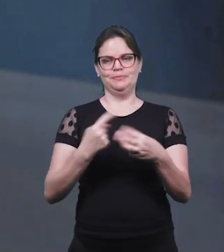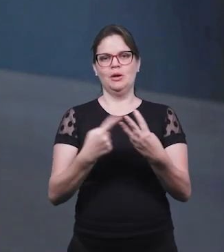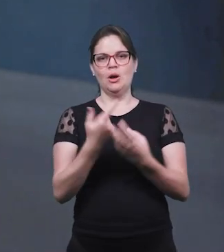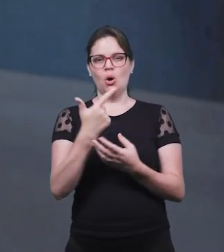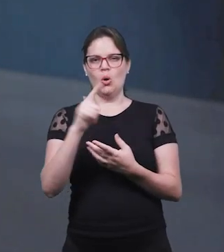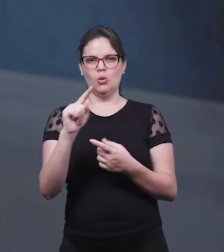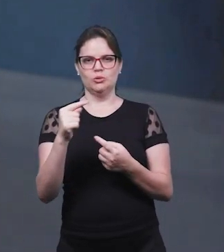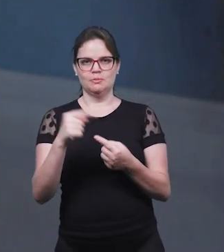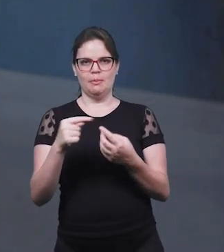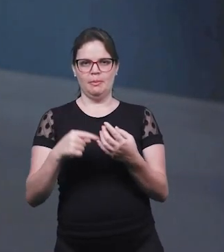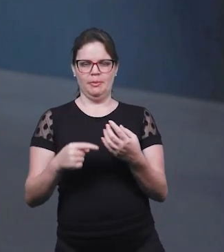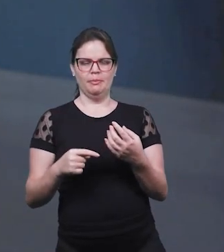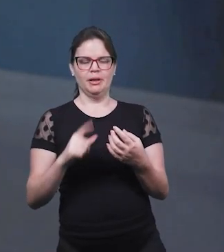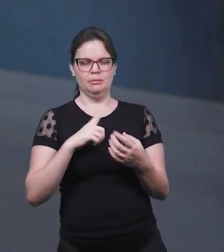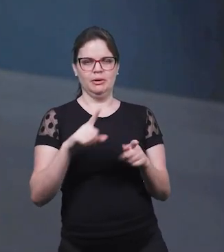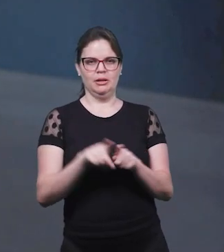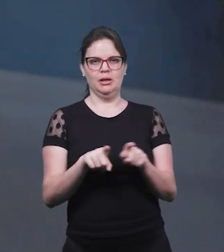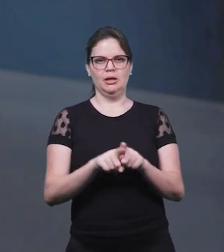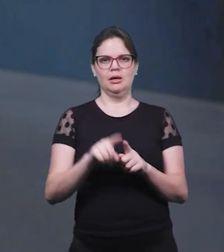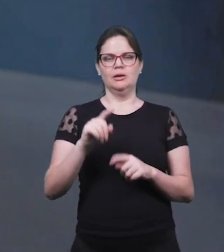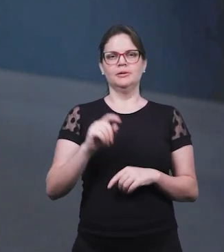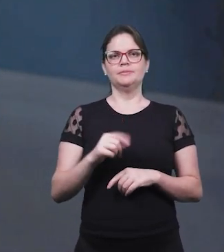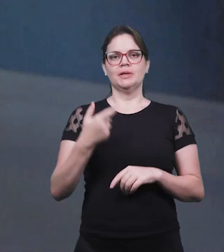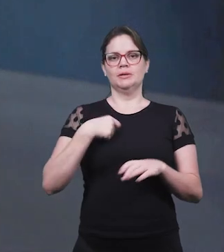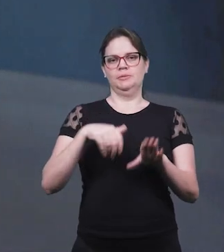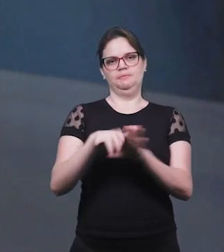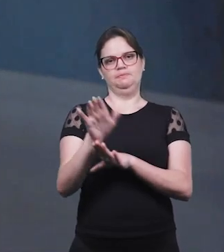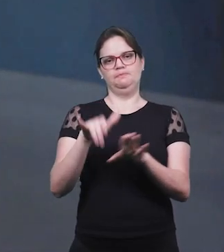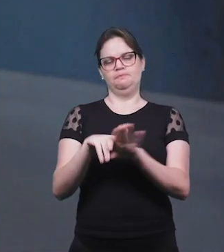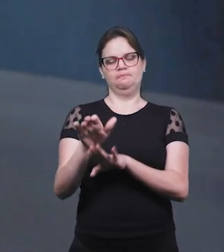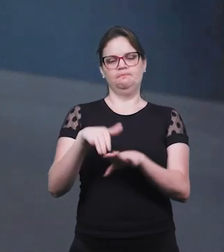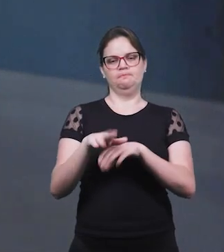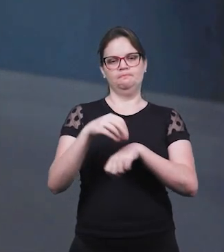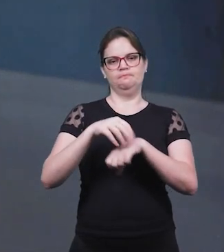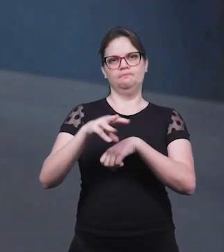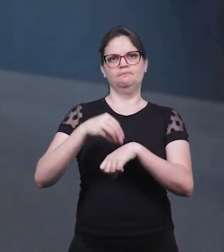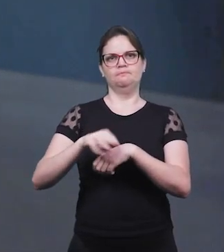condimentos. O que eu sempre recomendo para os meus clientes é